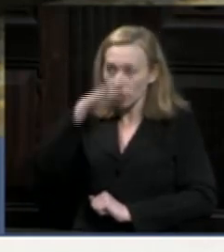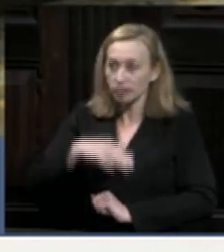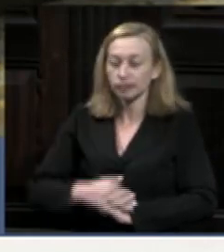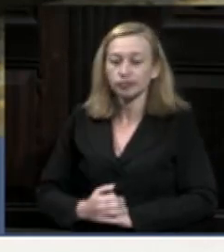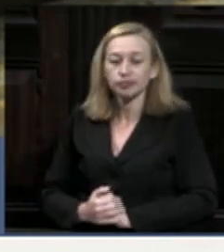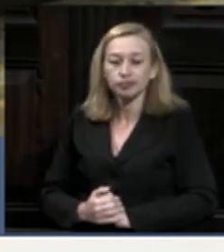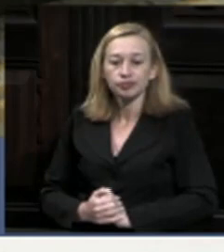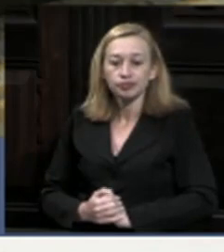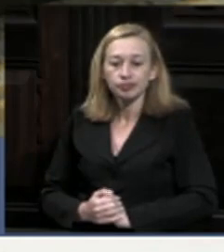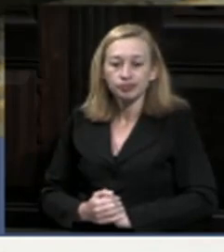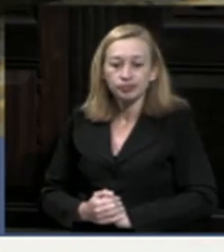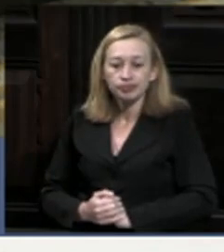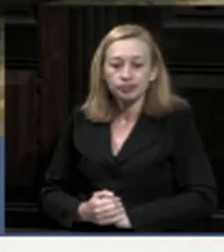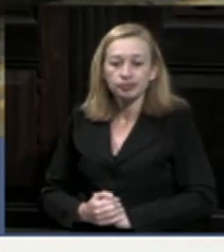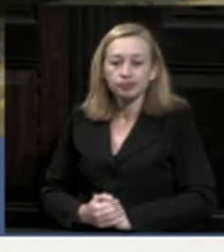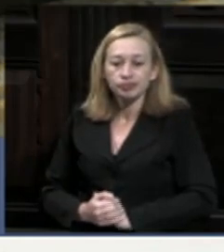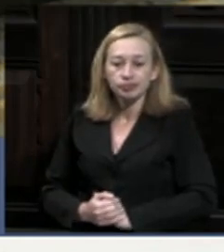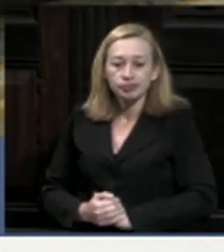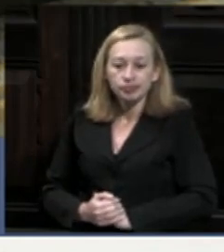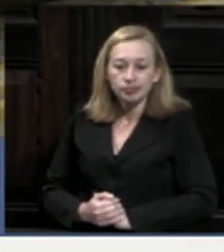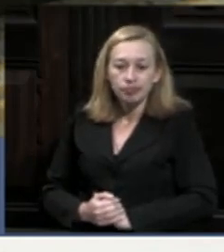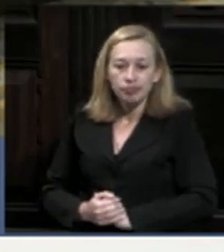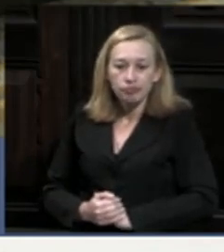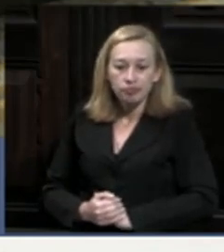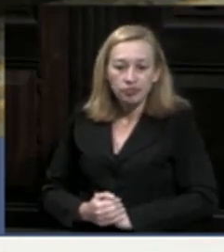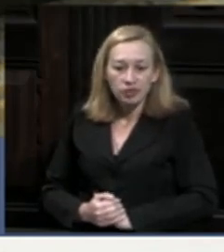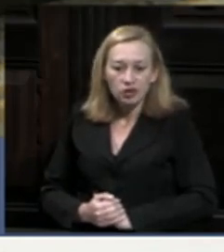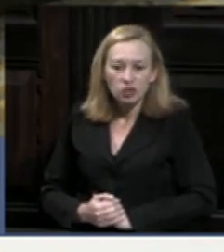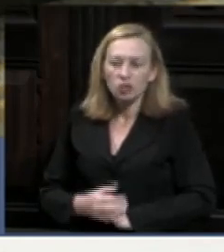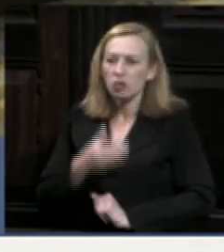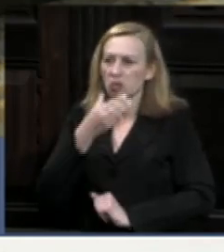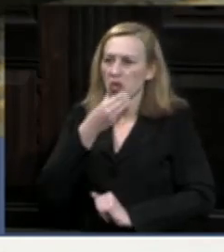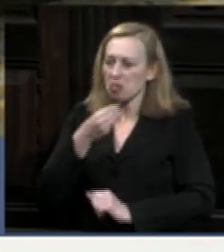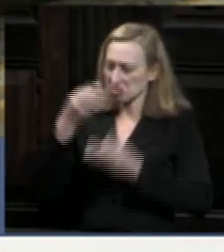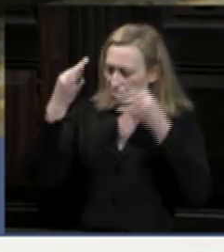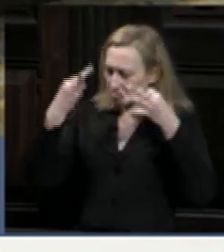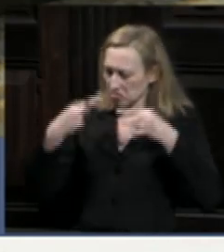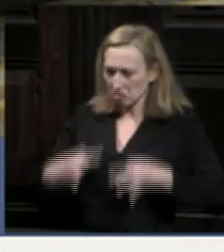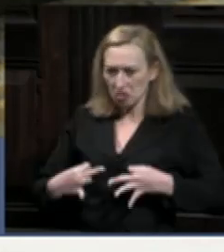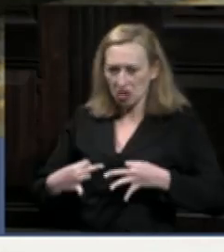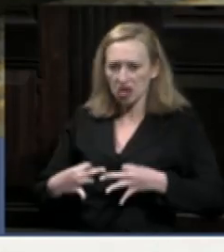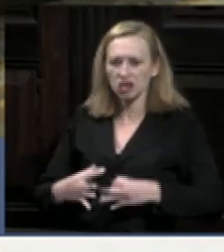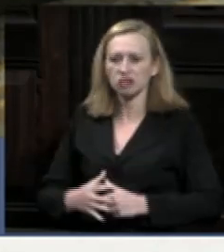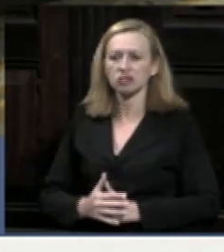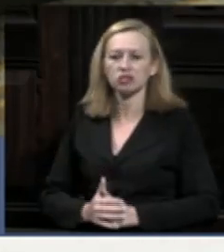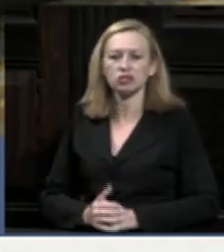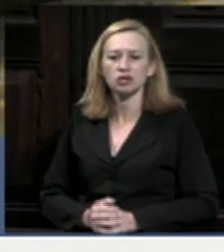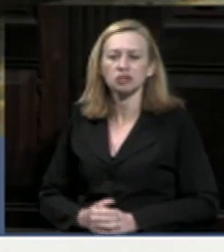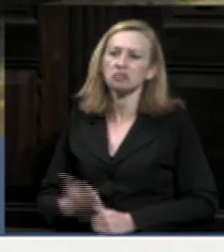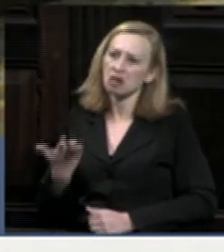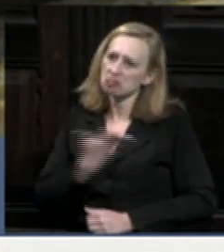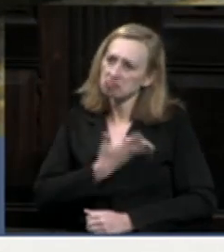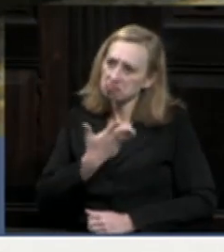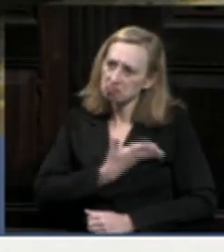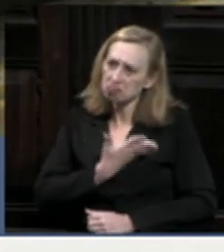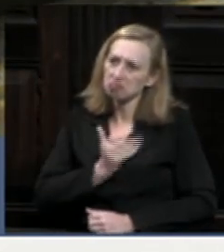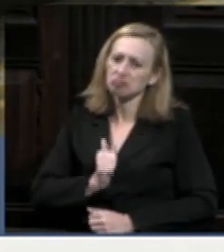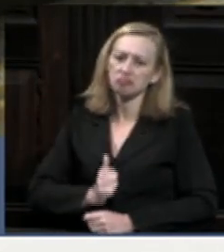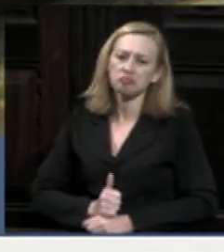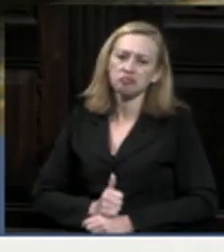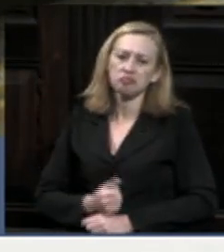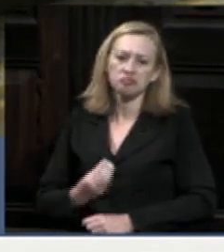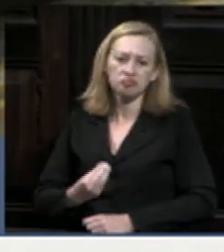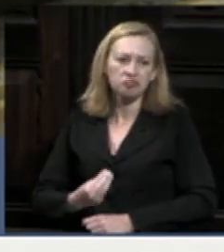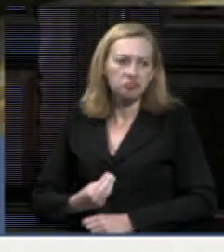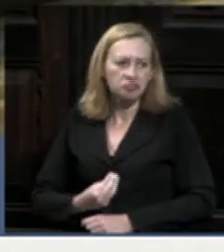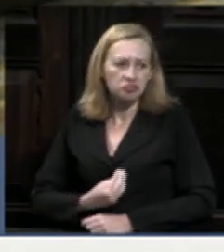o funcionário um companheiro correto leal amigo presente